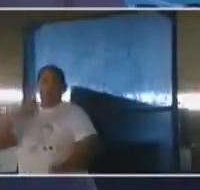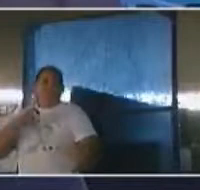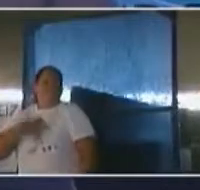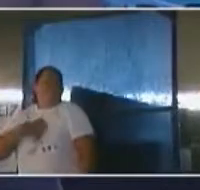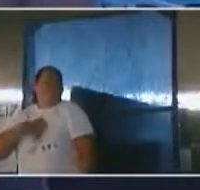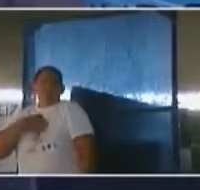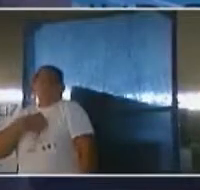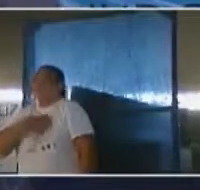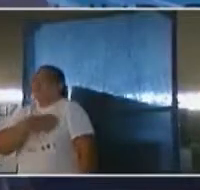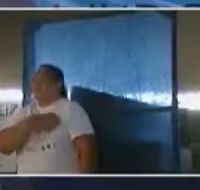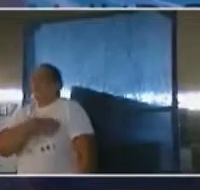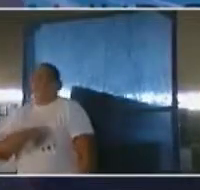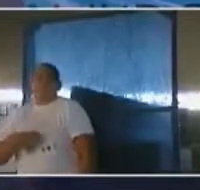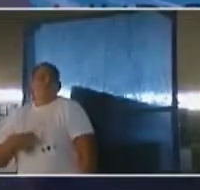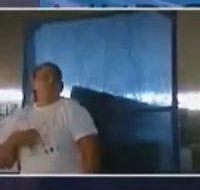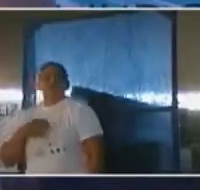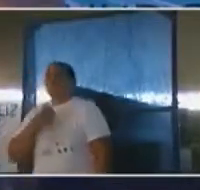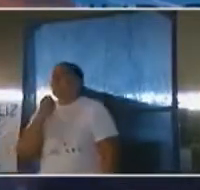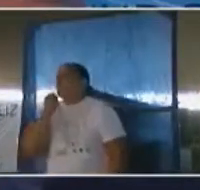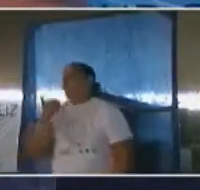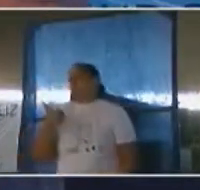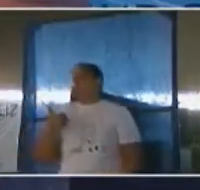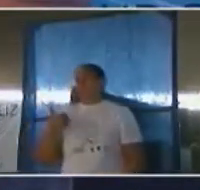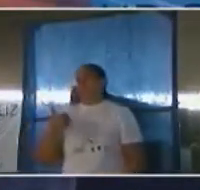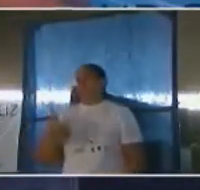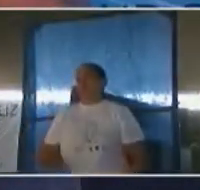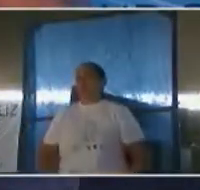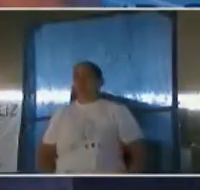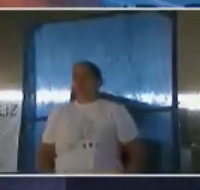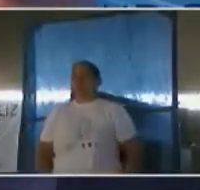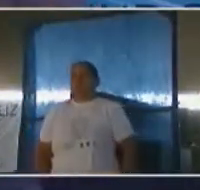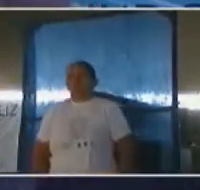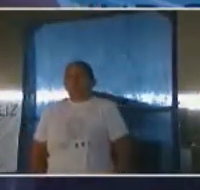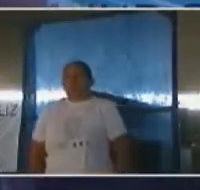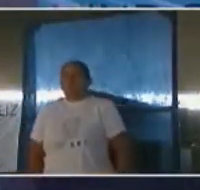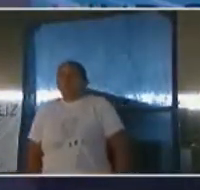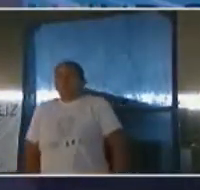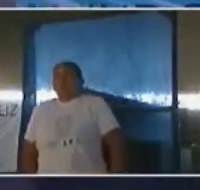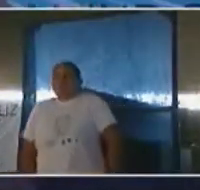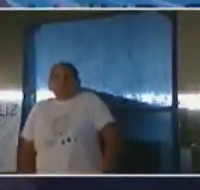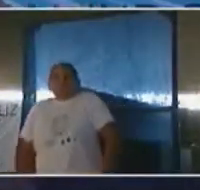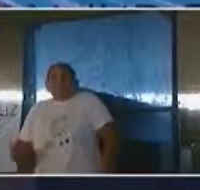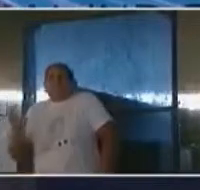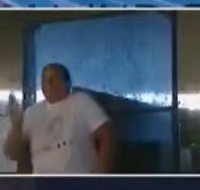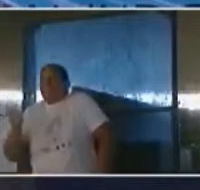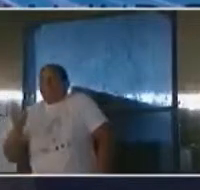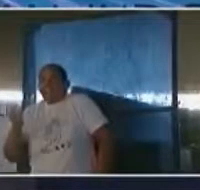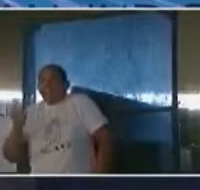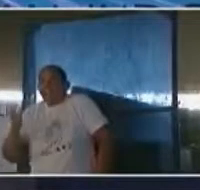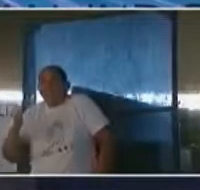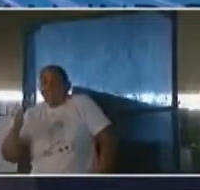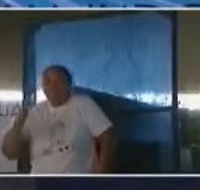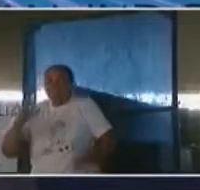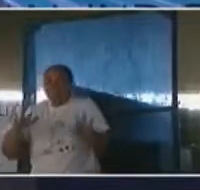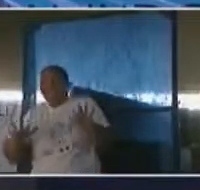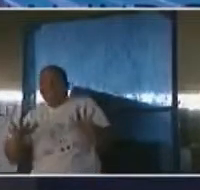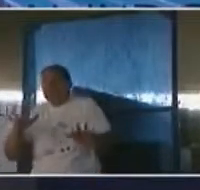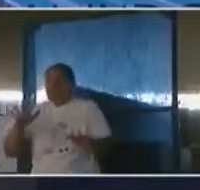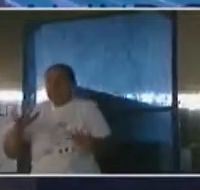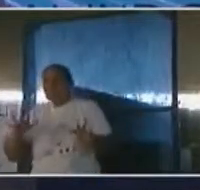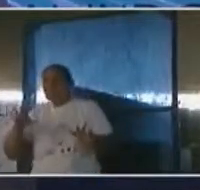das vantagens que a gente tem de ter mais de 40 anos e perto dos 50 anos de